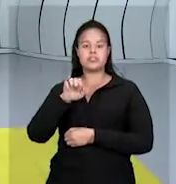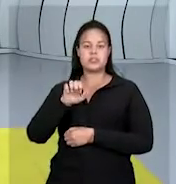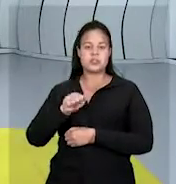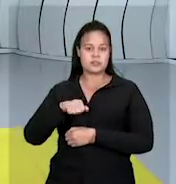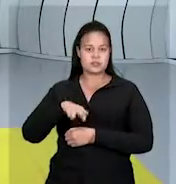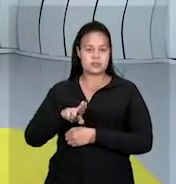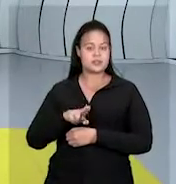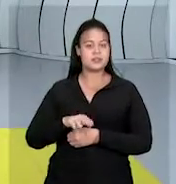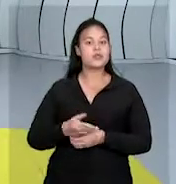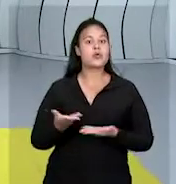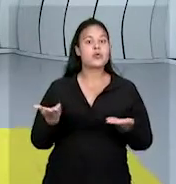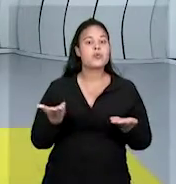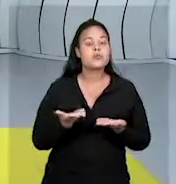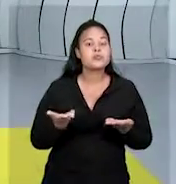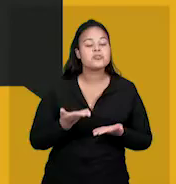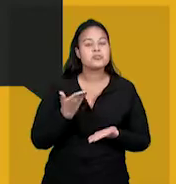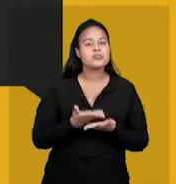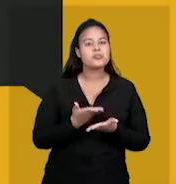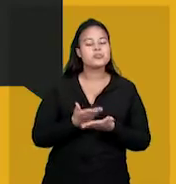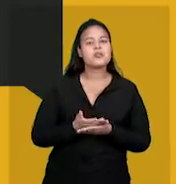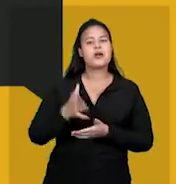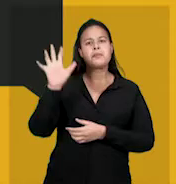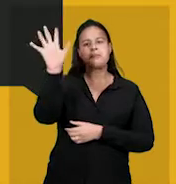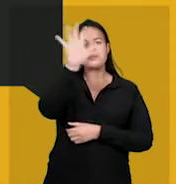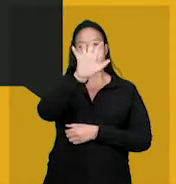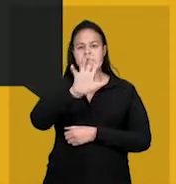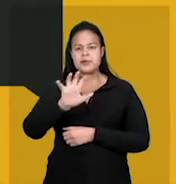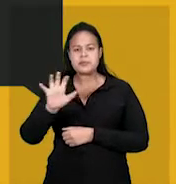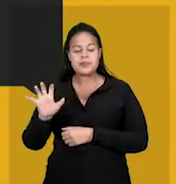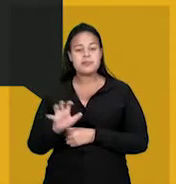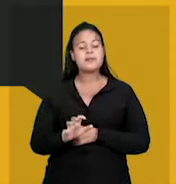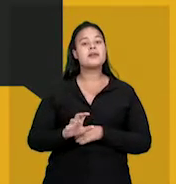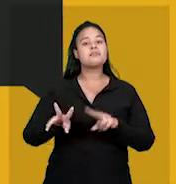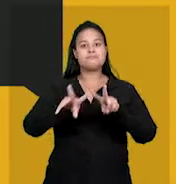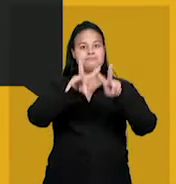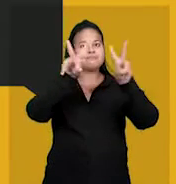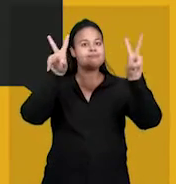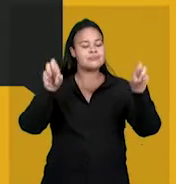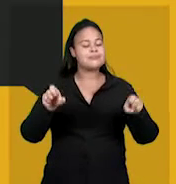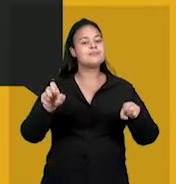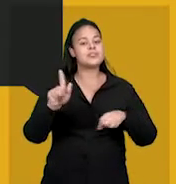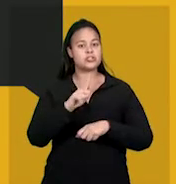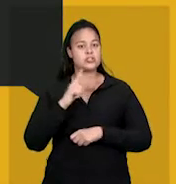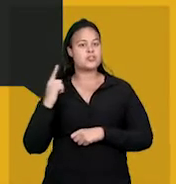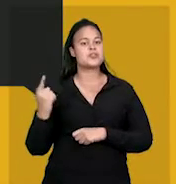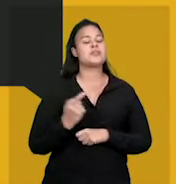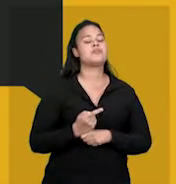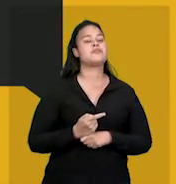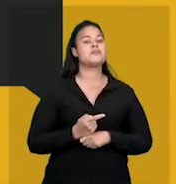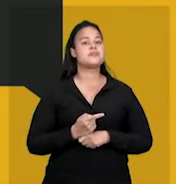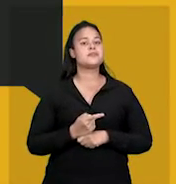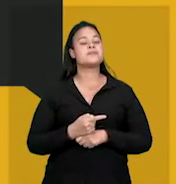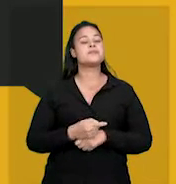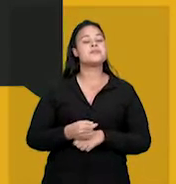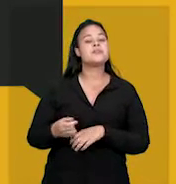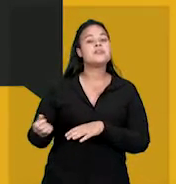nós iremos estudar sobre cartografia temática. Vocês vão encontrar essa discussão na semana 6 do PET